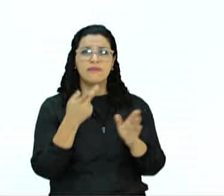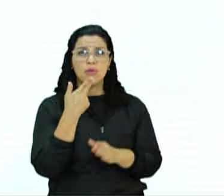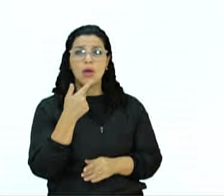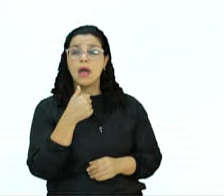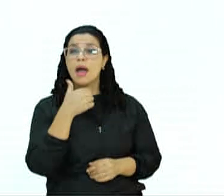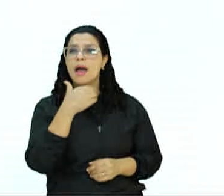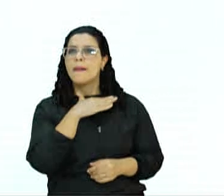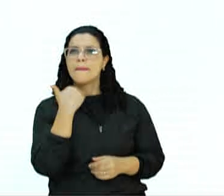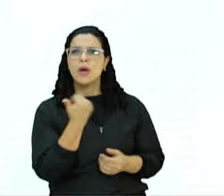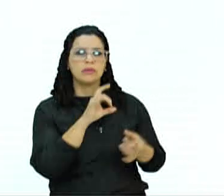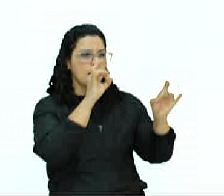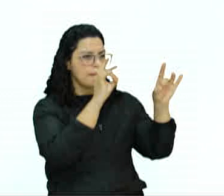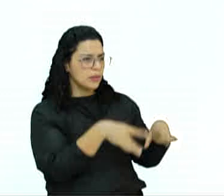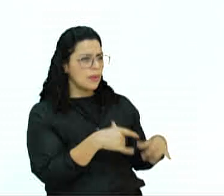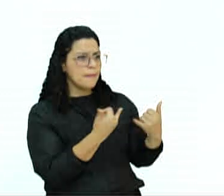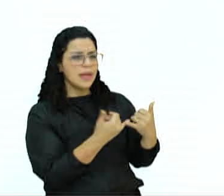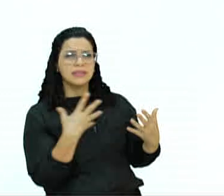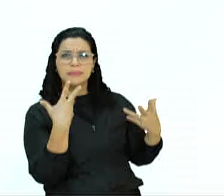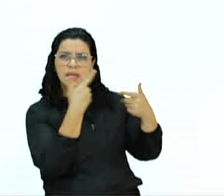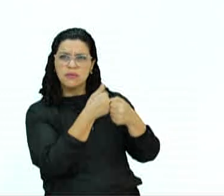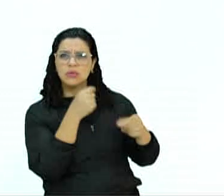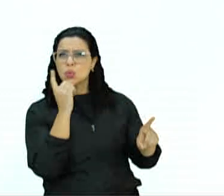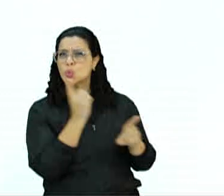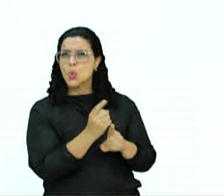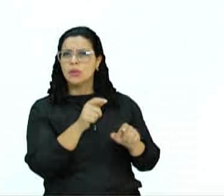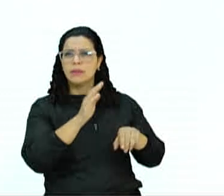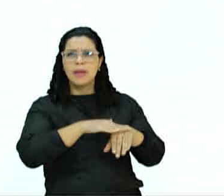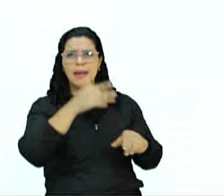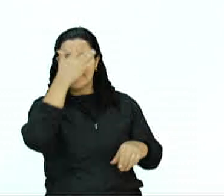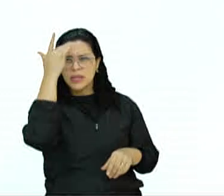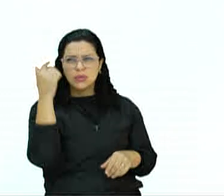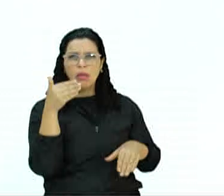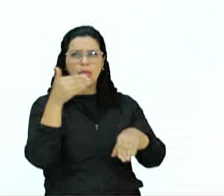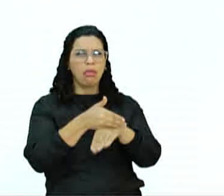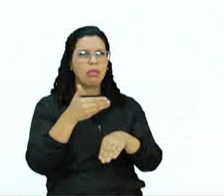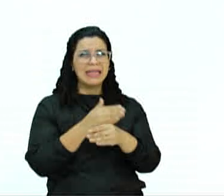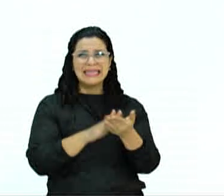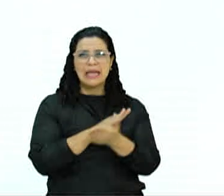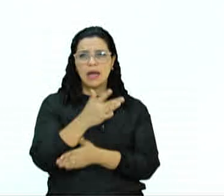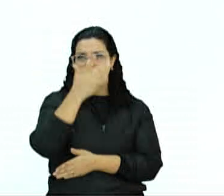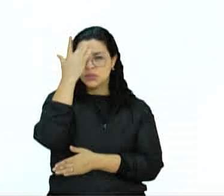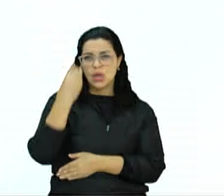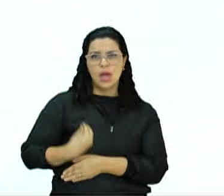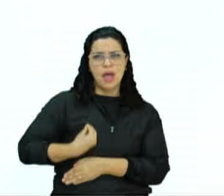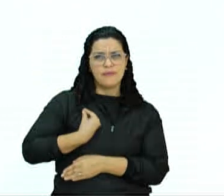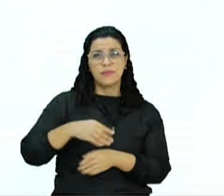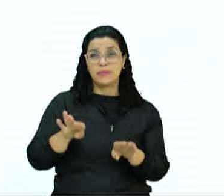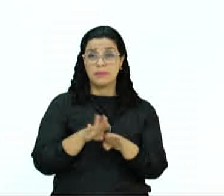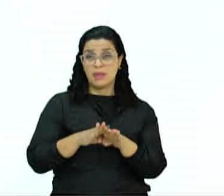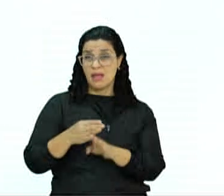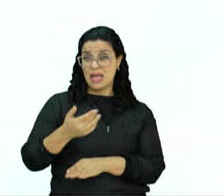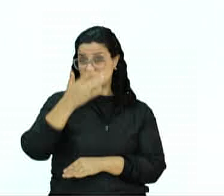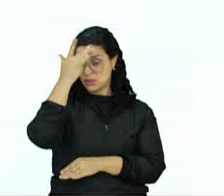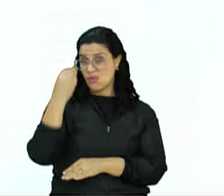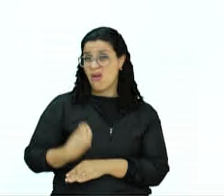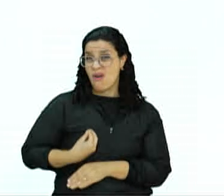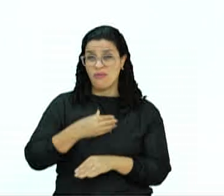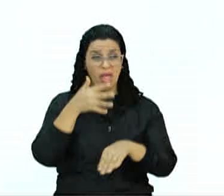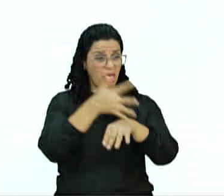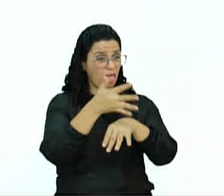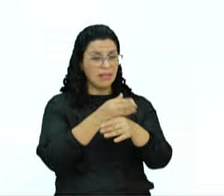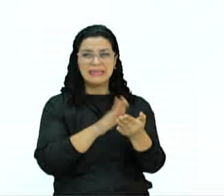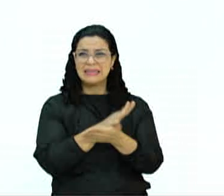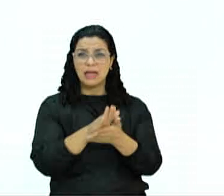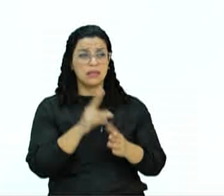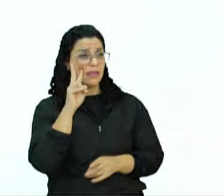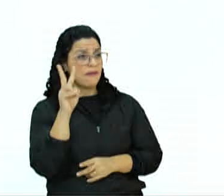que faz o encanto disto. Não se encontra mais a menor intervenção dos vivos, a estúpida intervenção dos vivos. Veja,